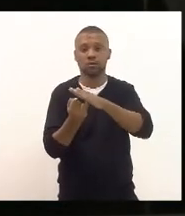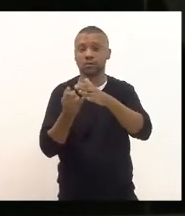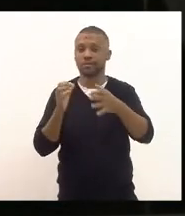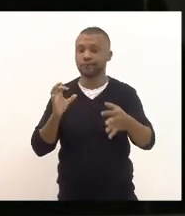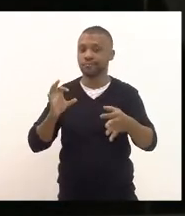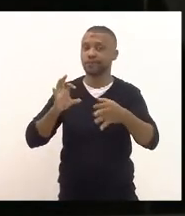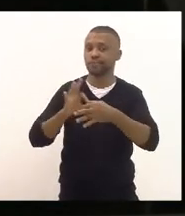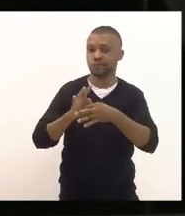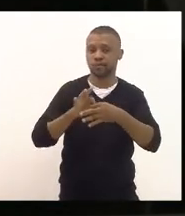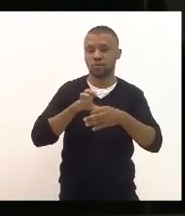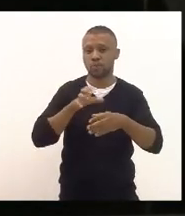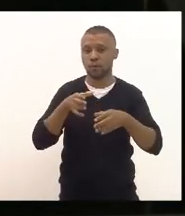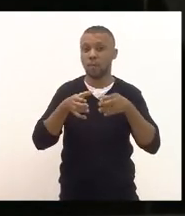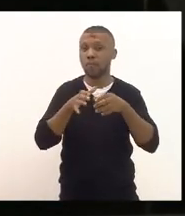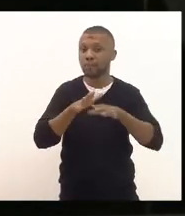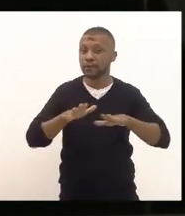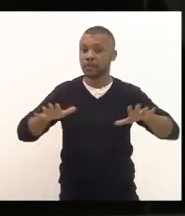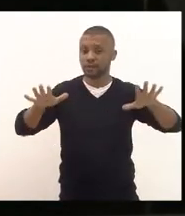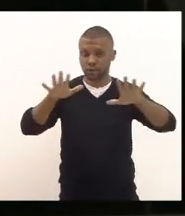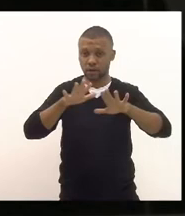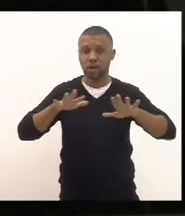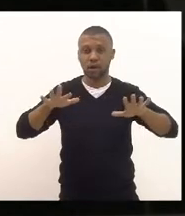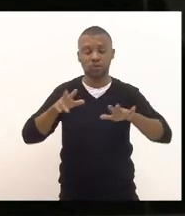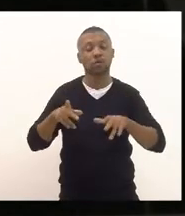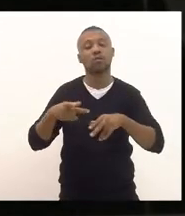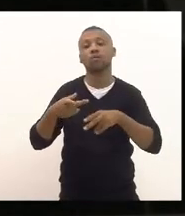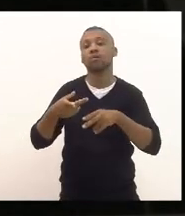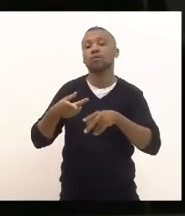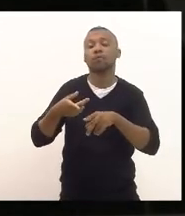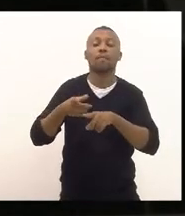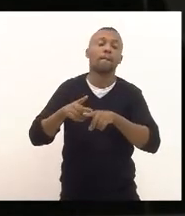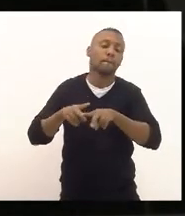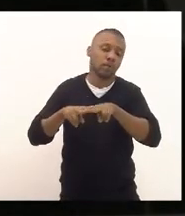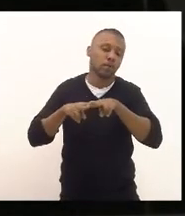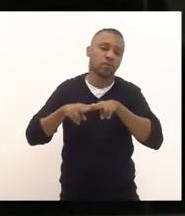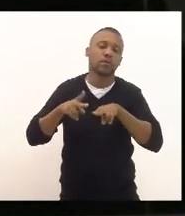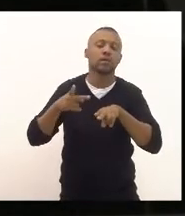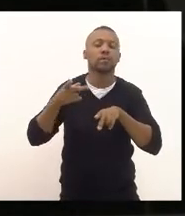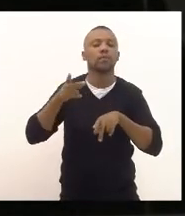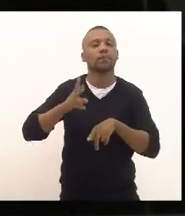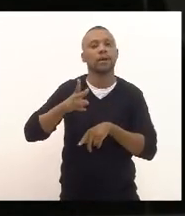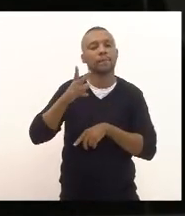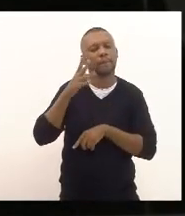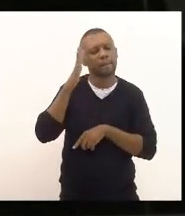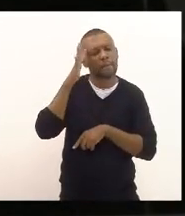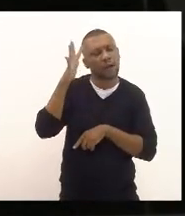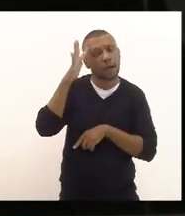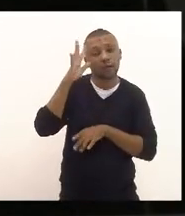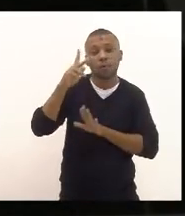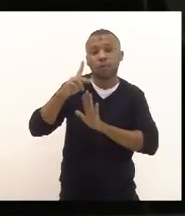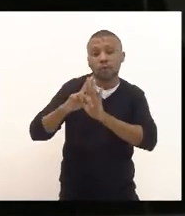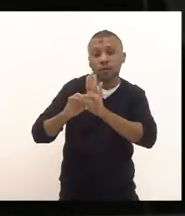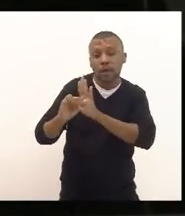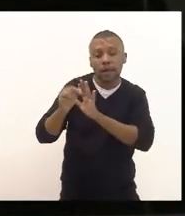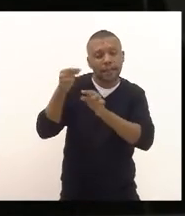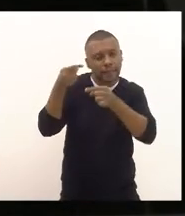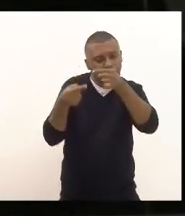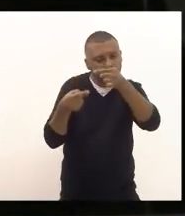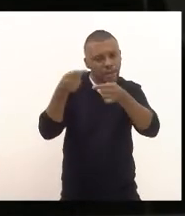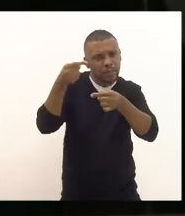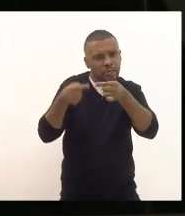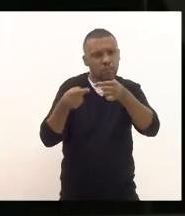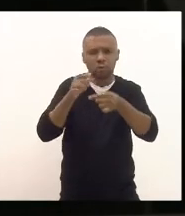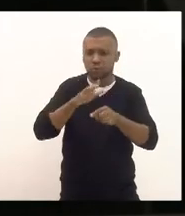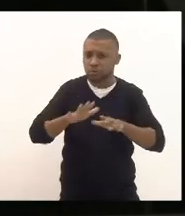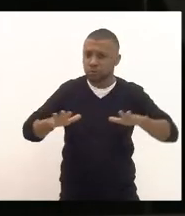um corpo como um todo portanto como eu sempre acho que todo projeto que amplamente debatido